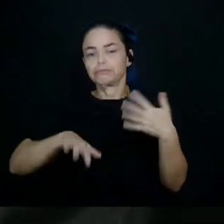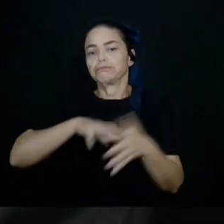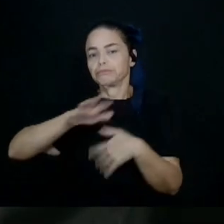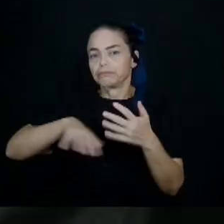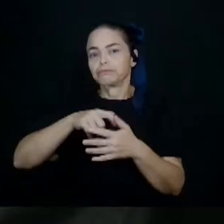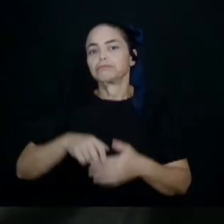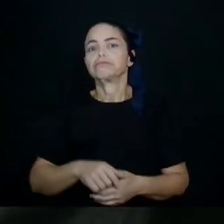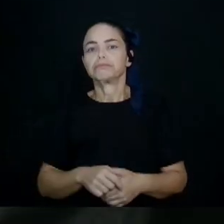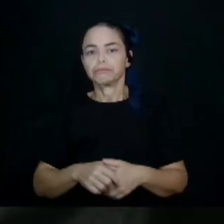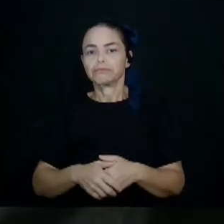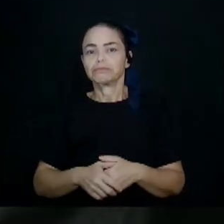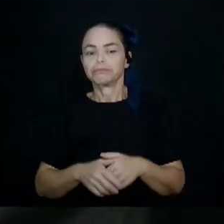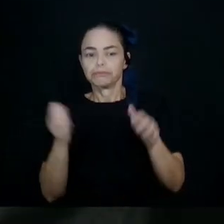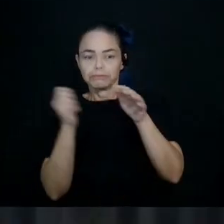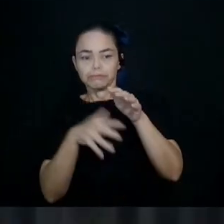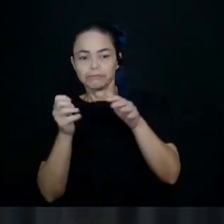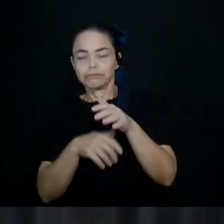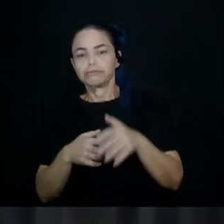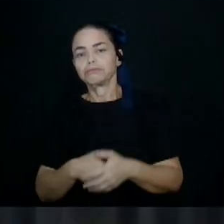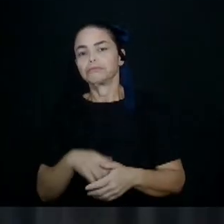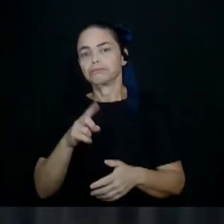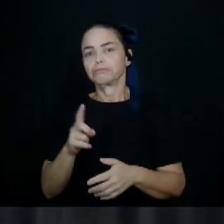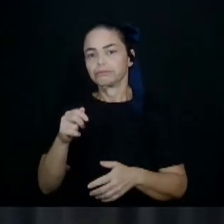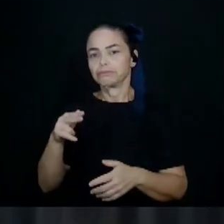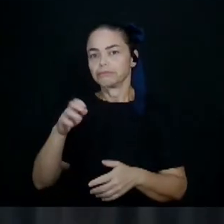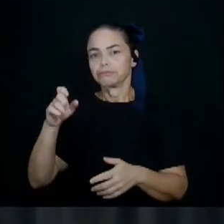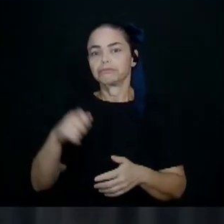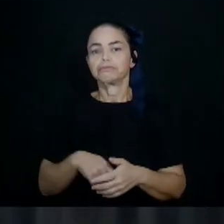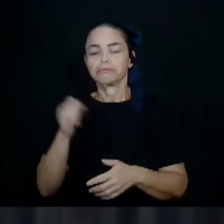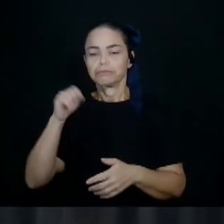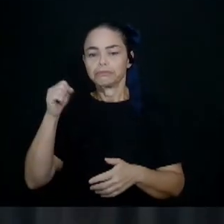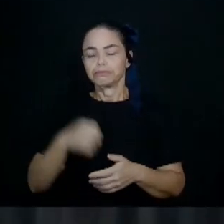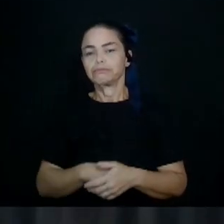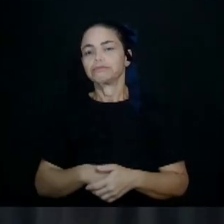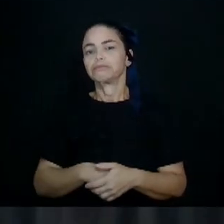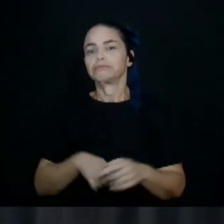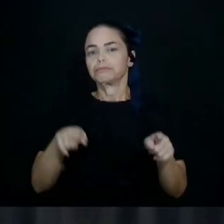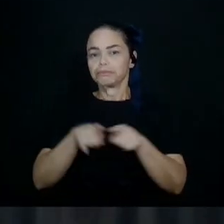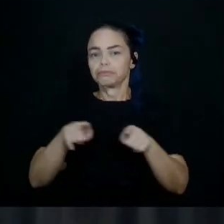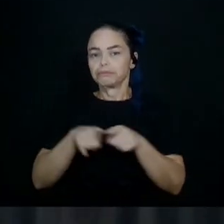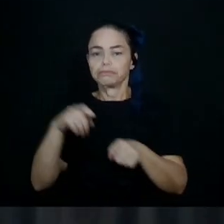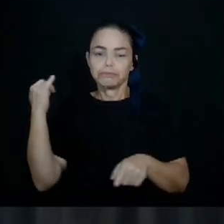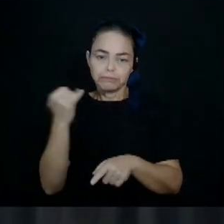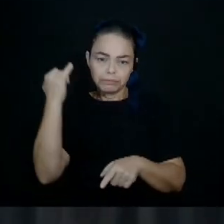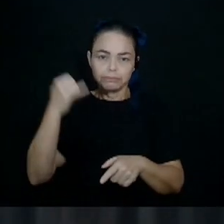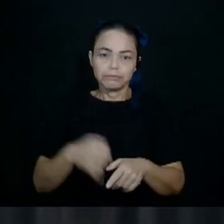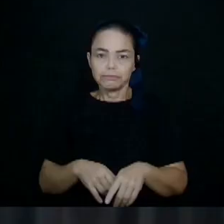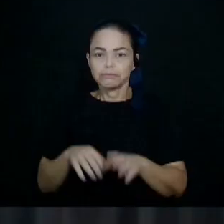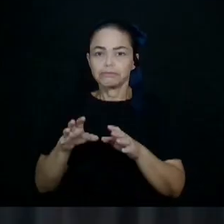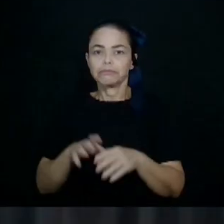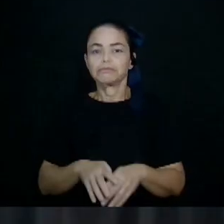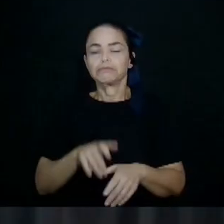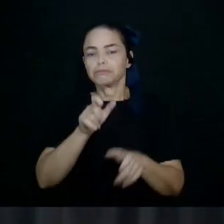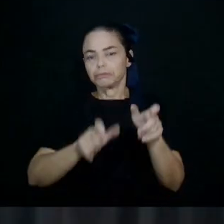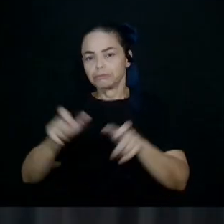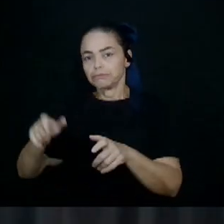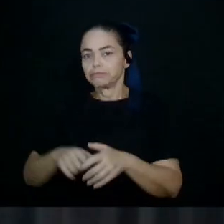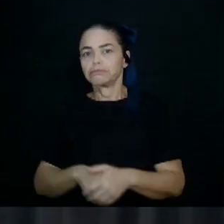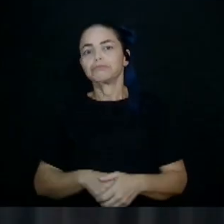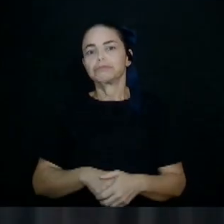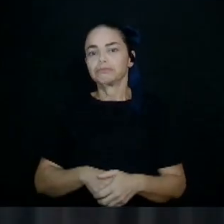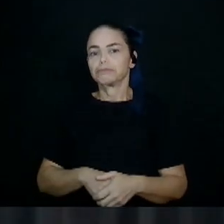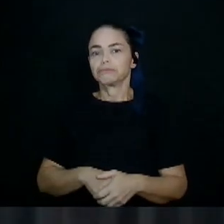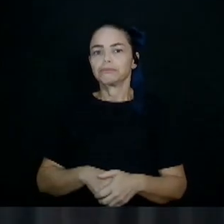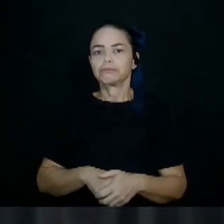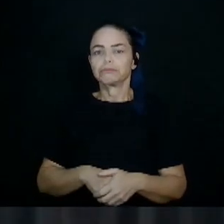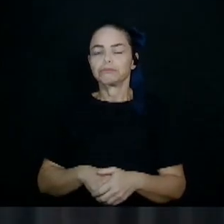a acumulação, né, Daiane? Sim, sim, exatamente. E outro ponto também que é importante trazer aqui é as pessoas que colecionam.